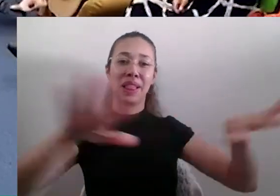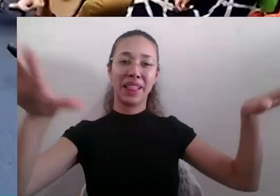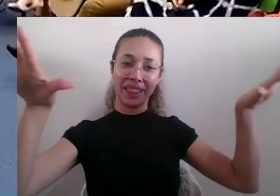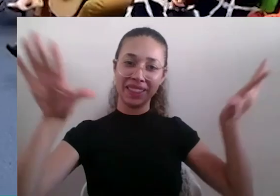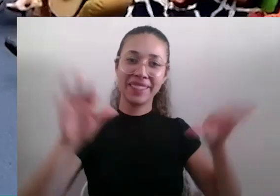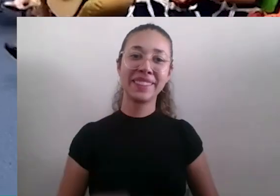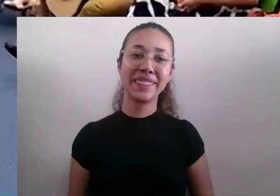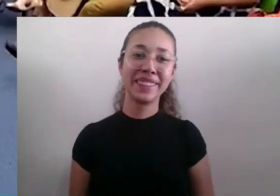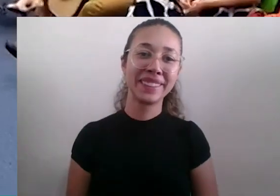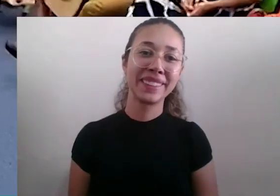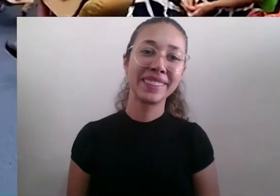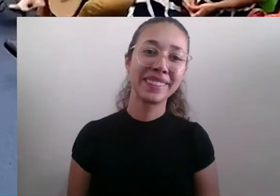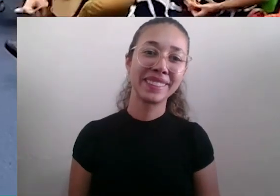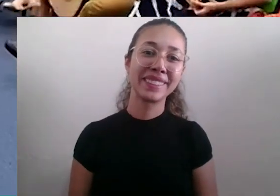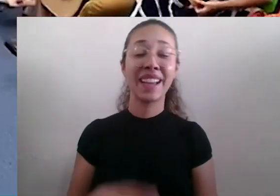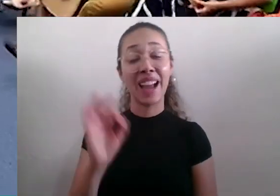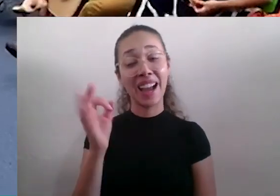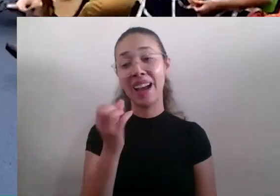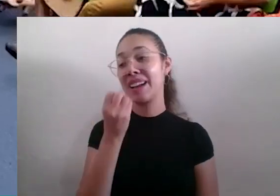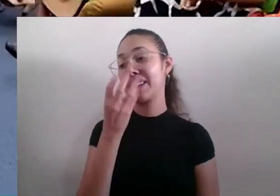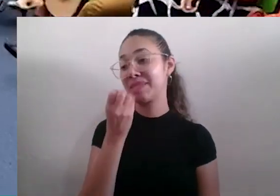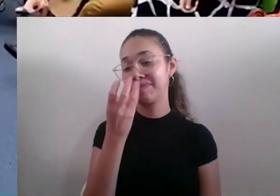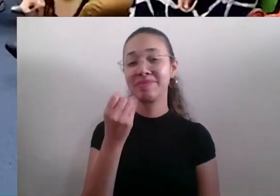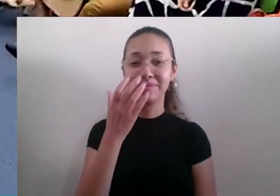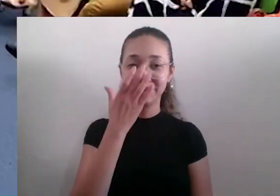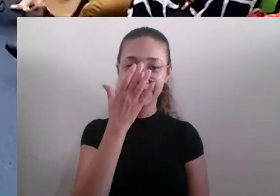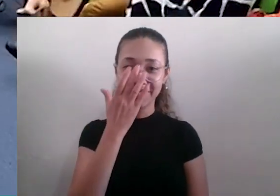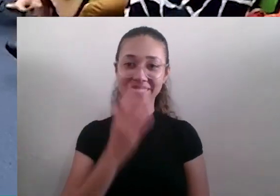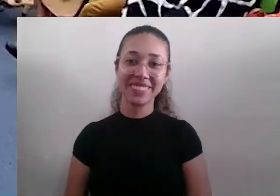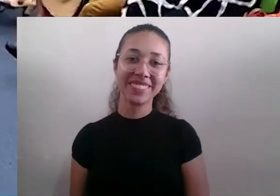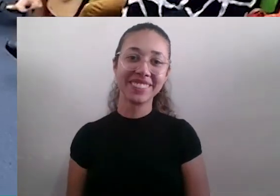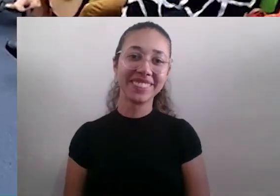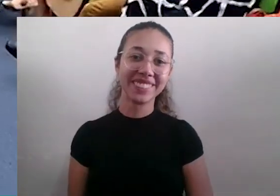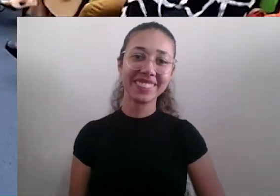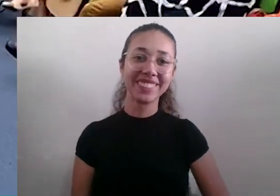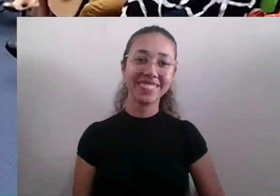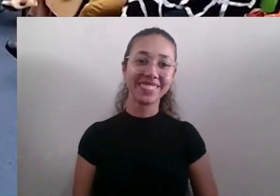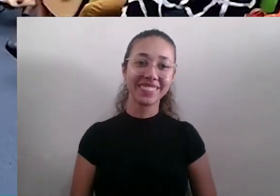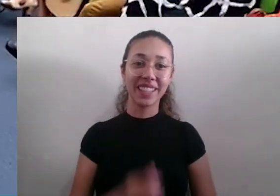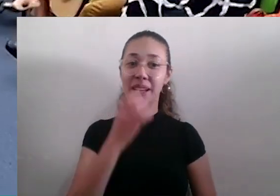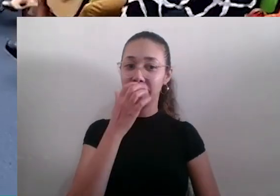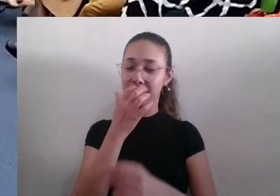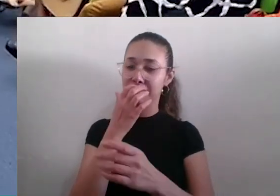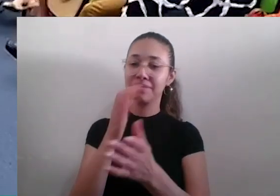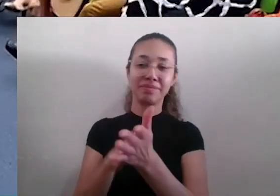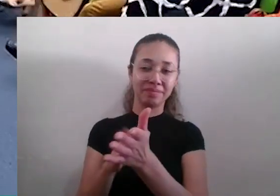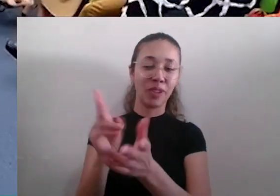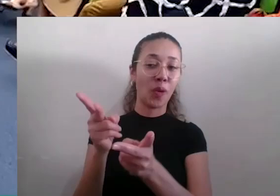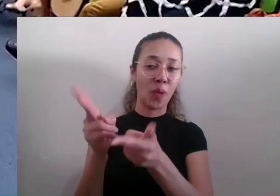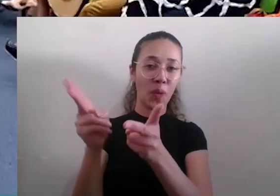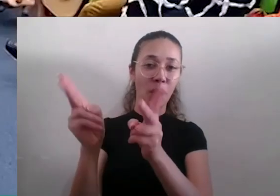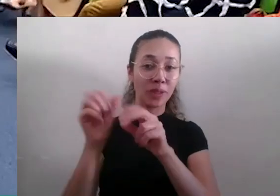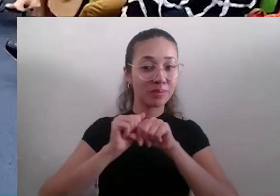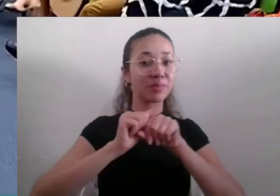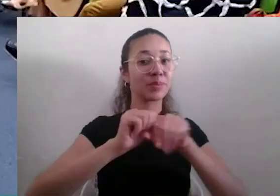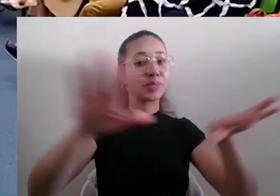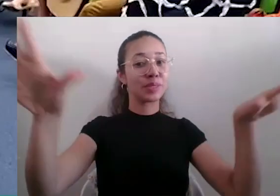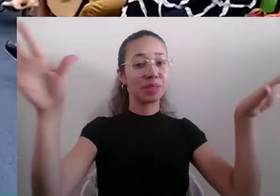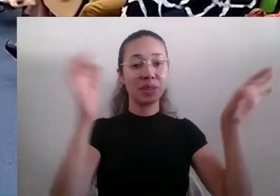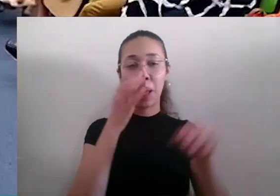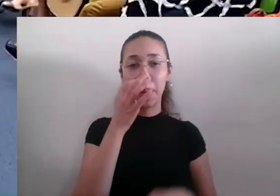levei bom saber é Mas continue assim por favorim assim fha paraos estados